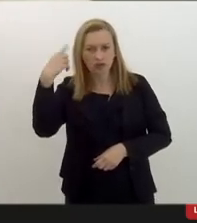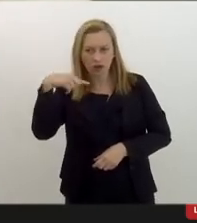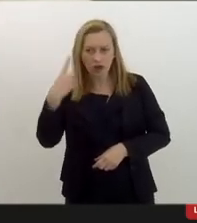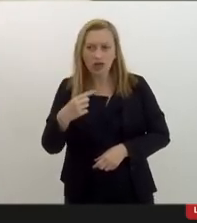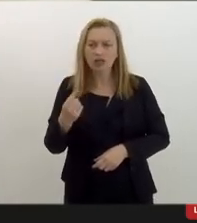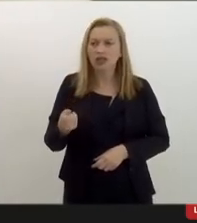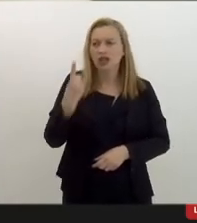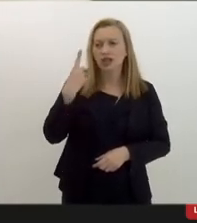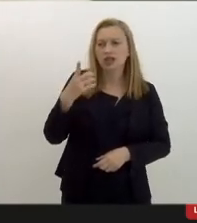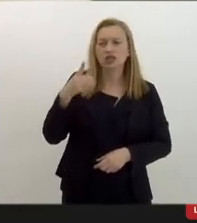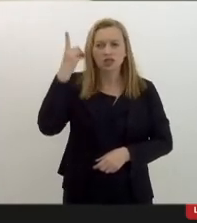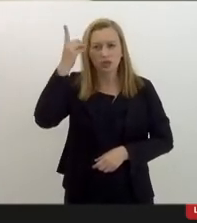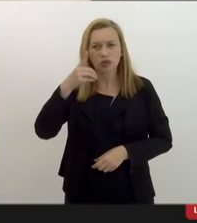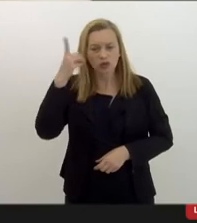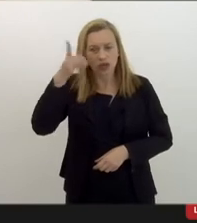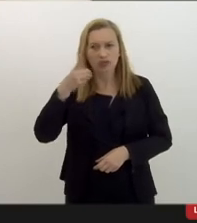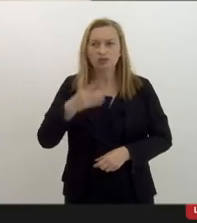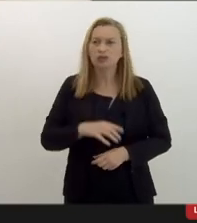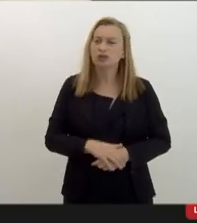botado